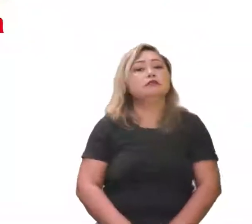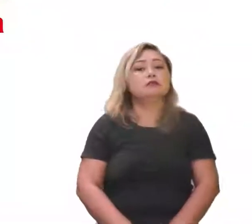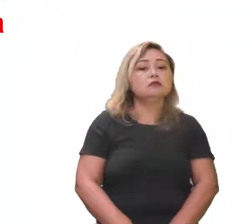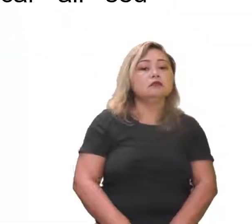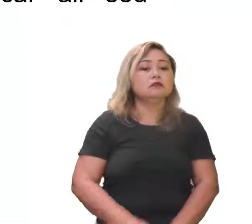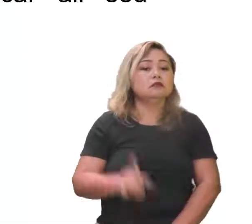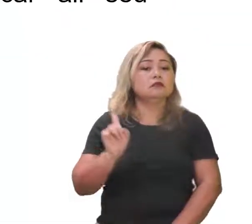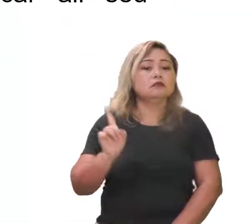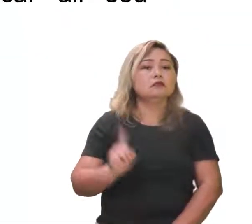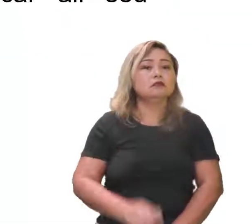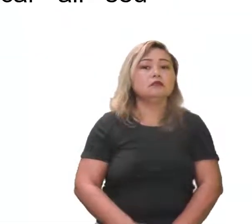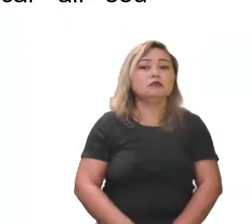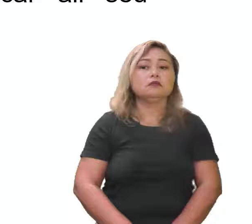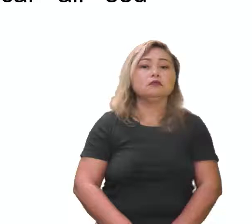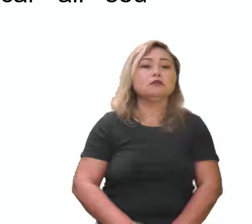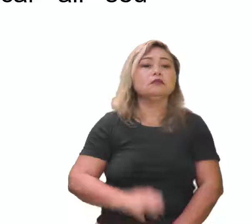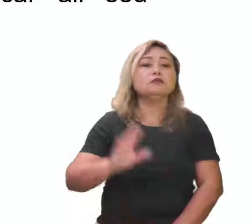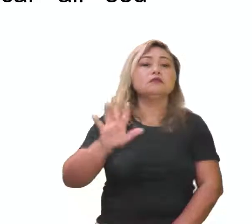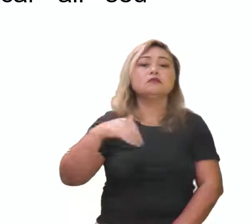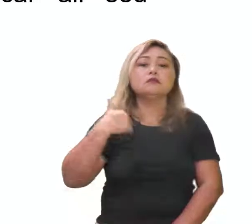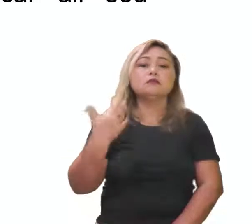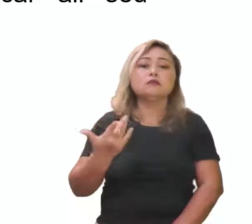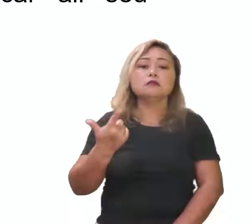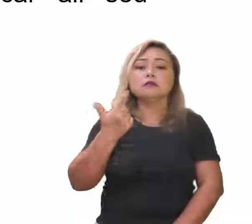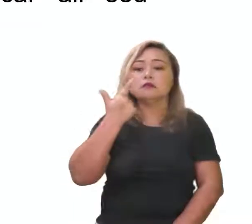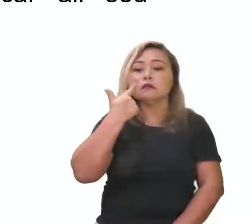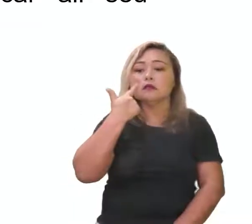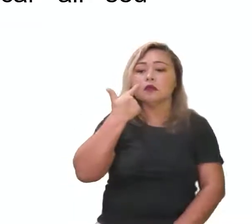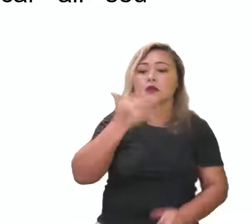Dando continuidade, então, aí. Agora a gente